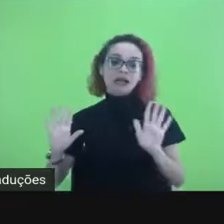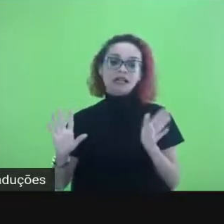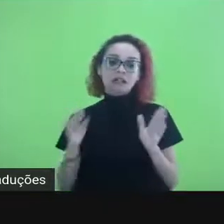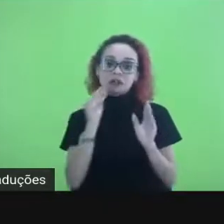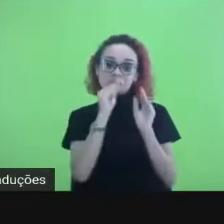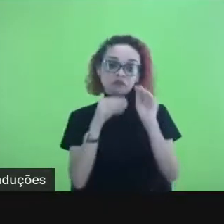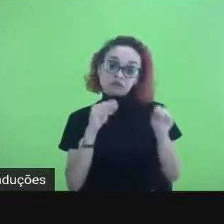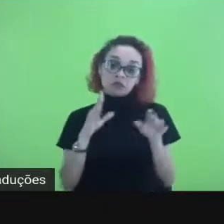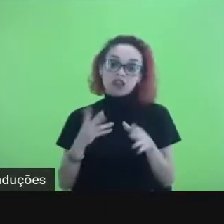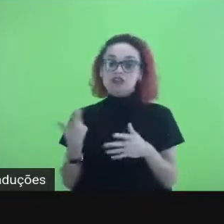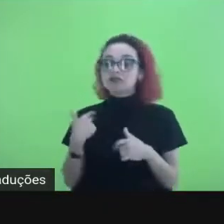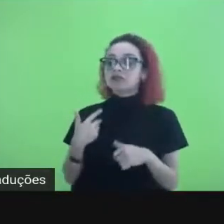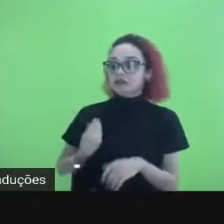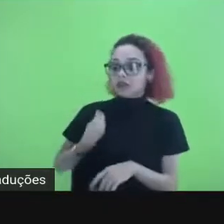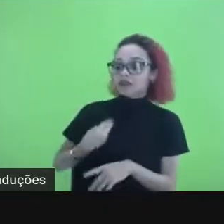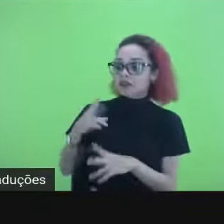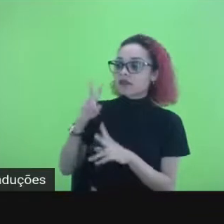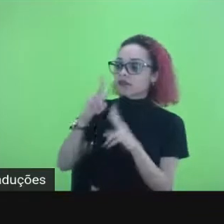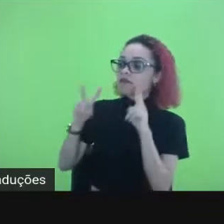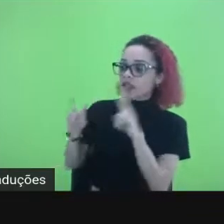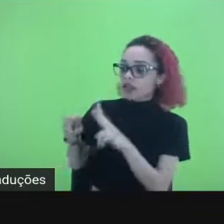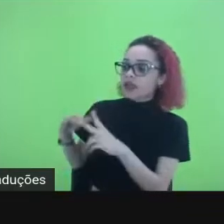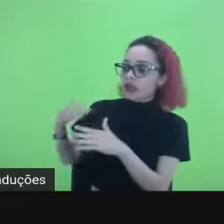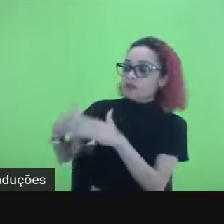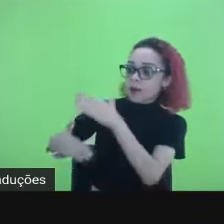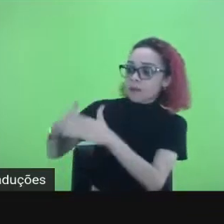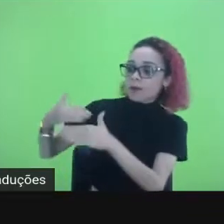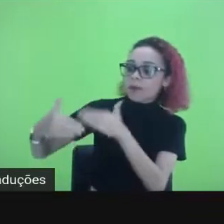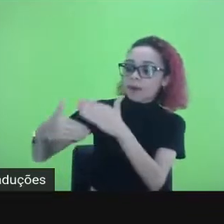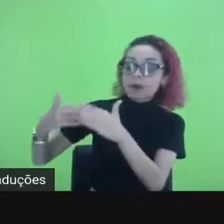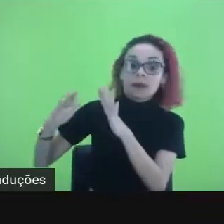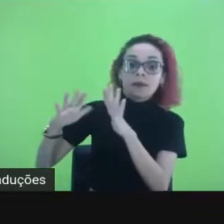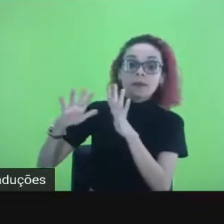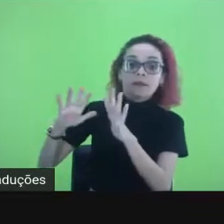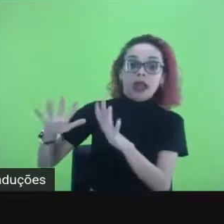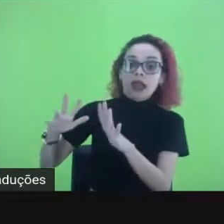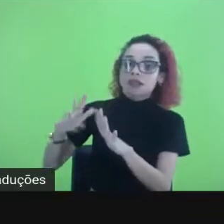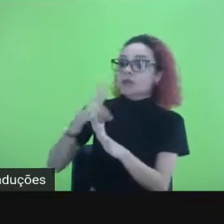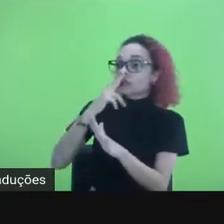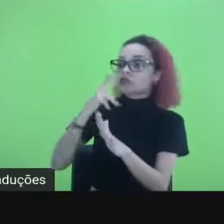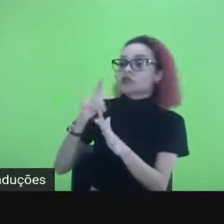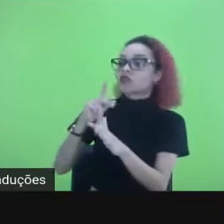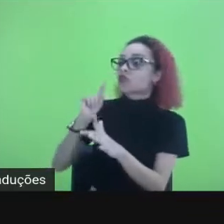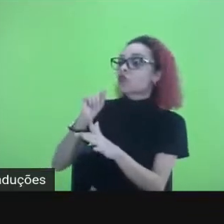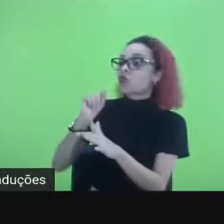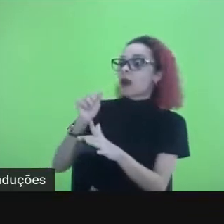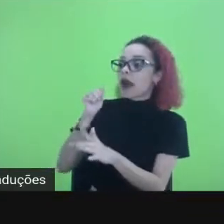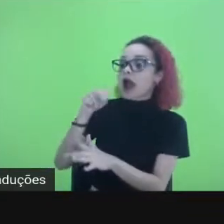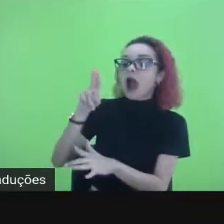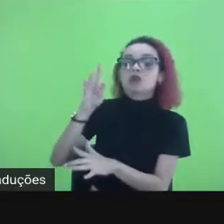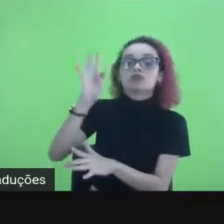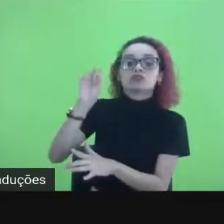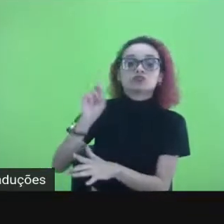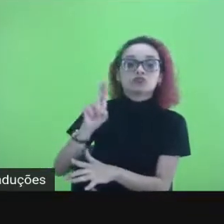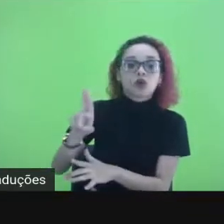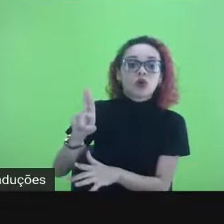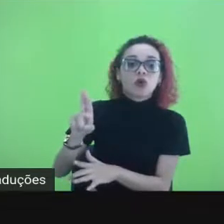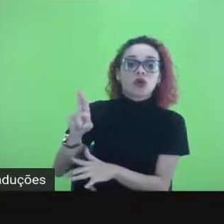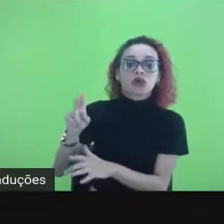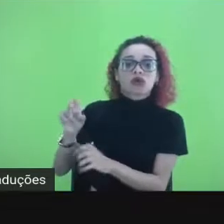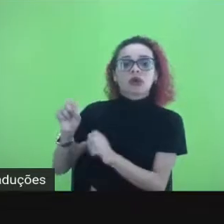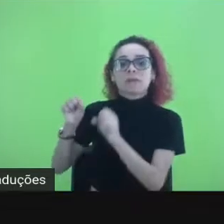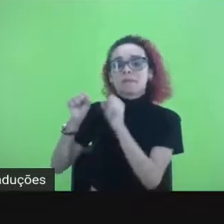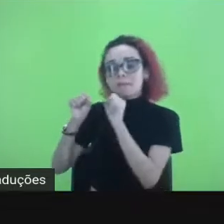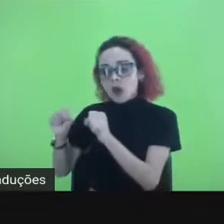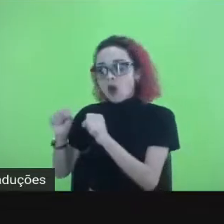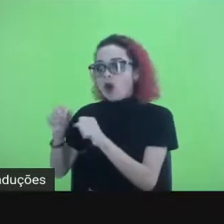acompanha esses processos ocorrerem, mas não está ali como atores necessários que podem e que devem, que têm o direito de interagir,